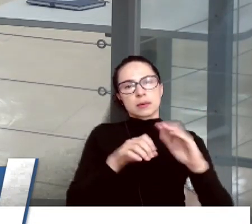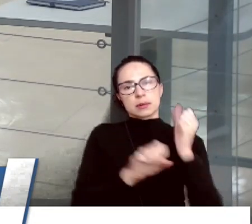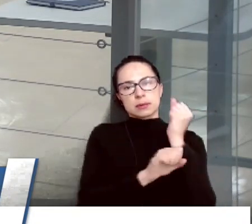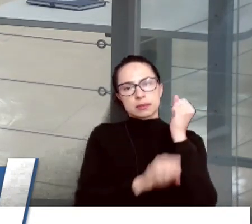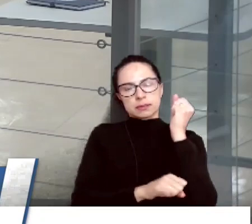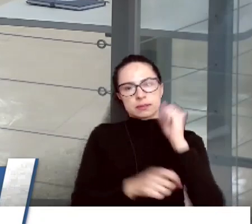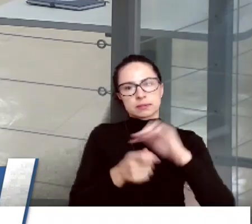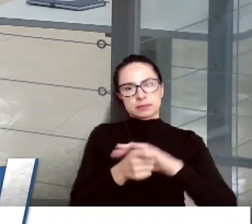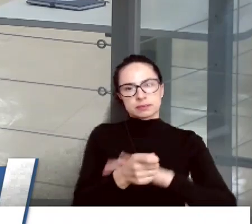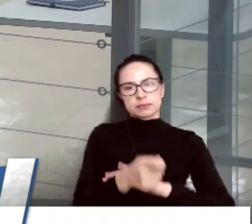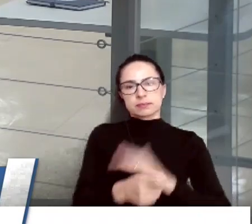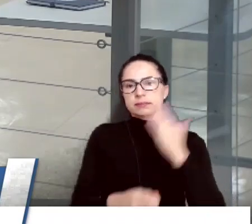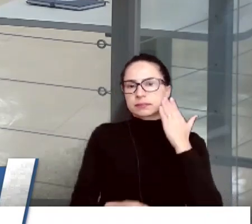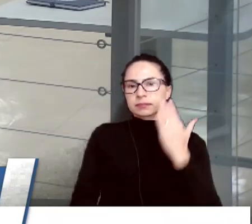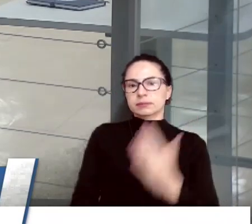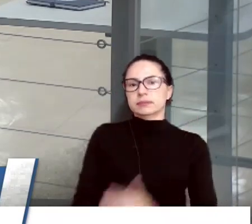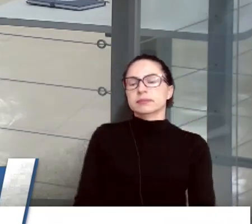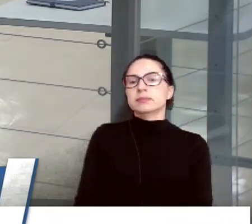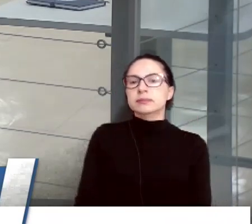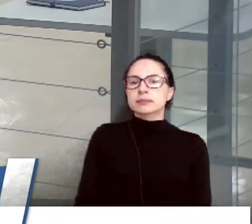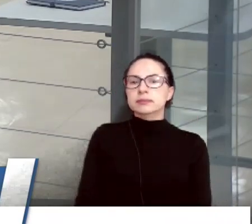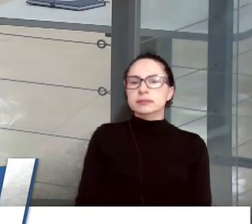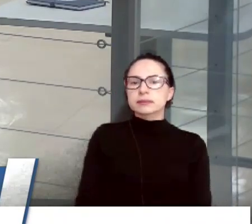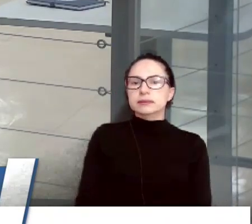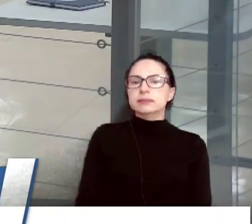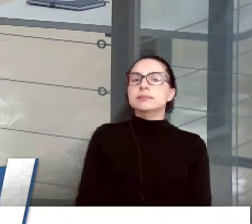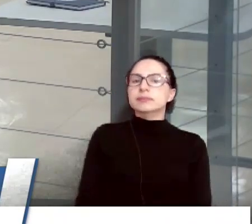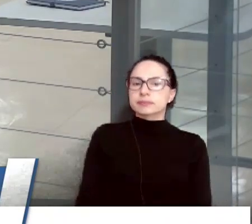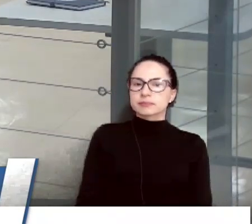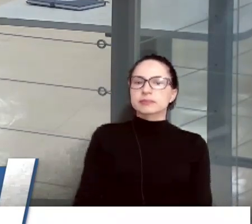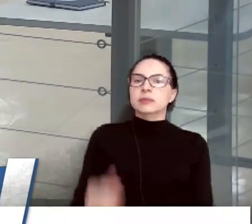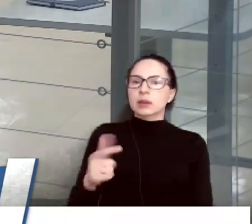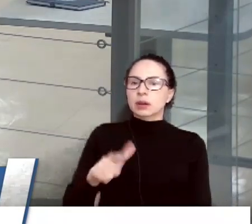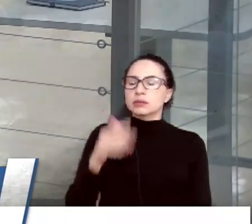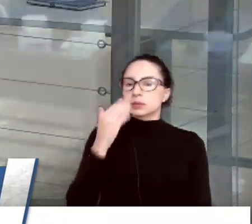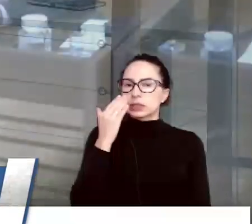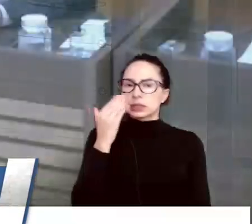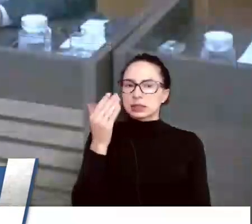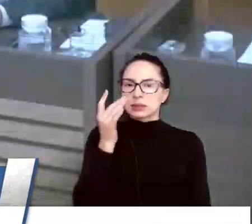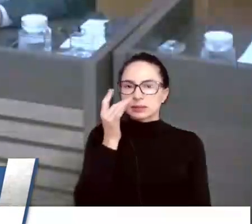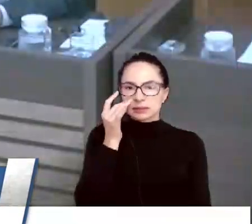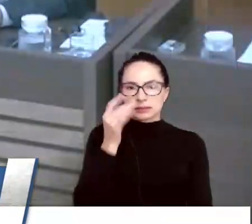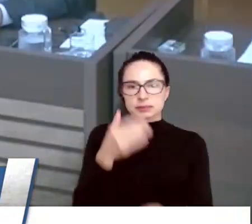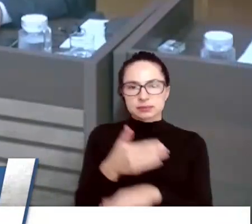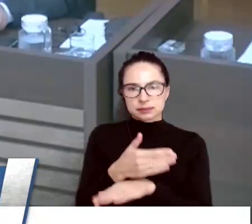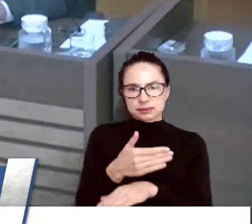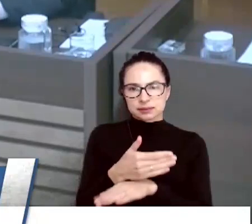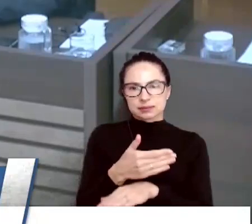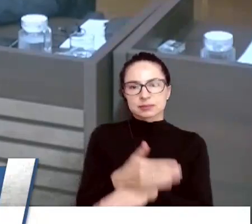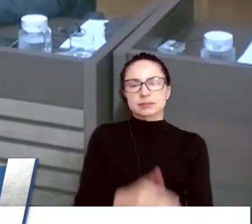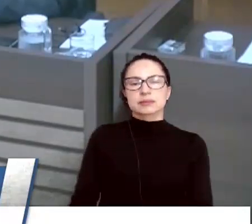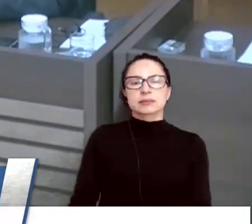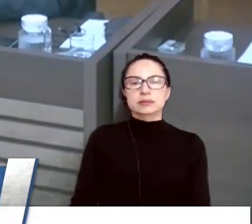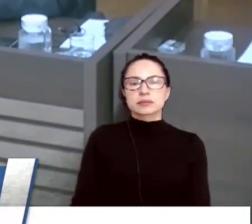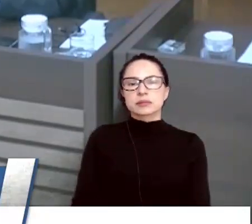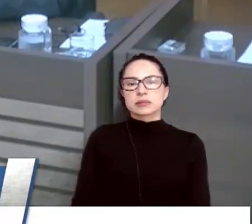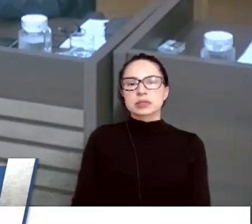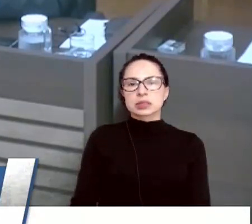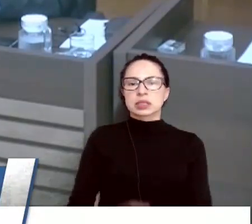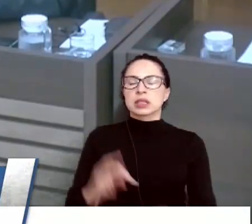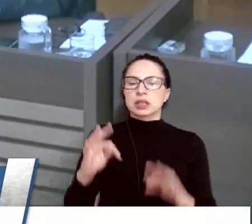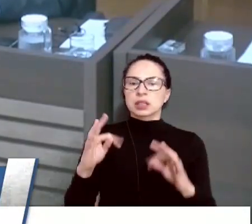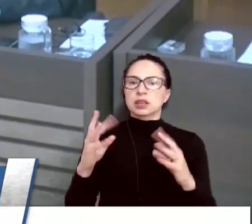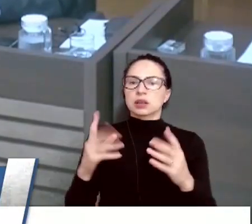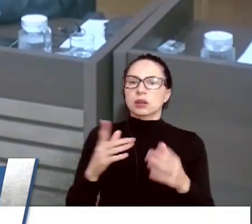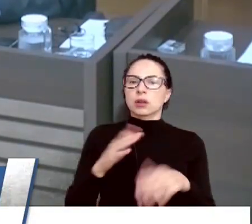Obrigado. Mas, mais uma vez, gostaria de agradecer primeiramente sua presença e por todo o seu ensinamento e por